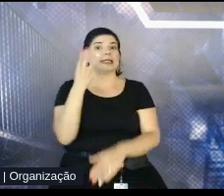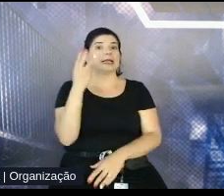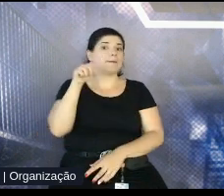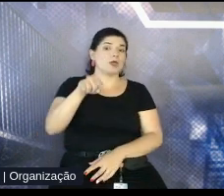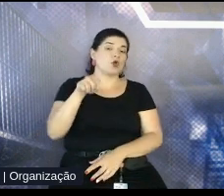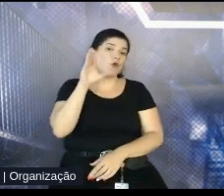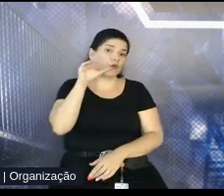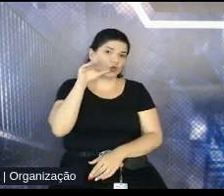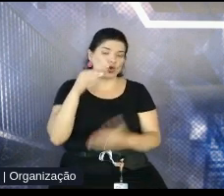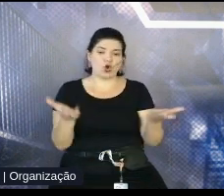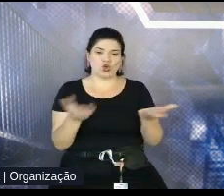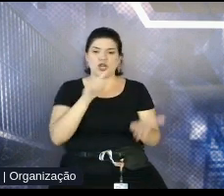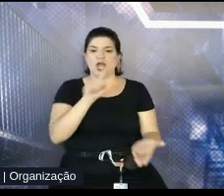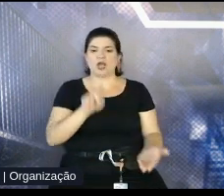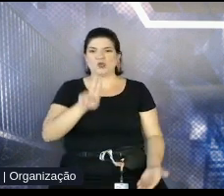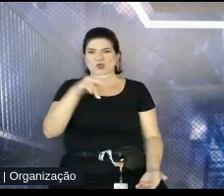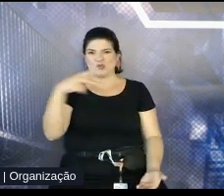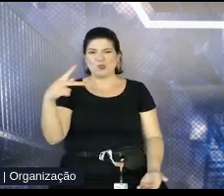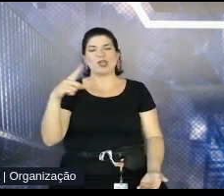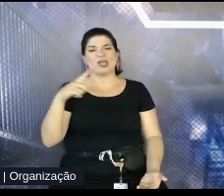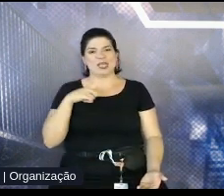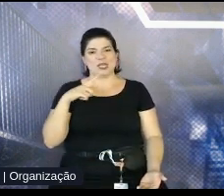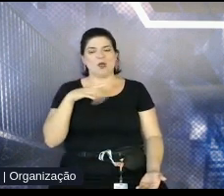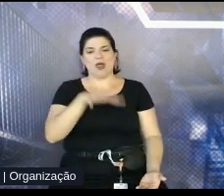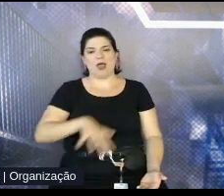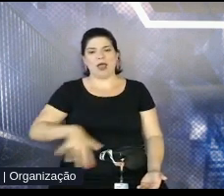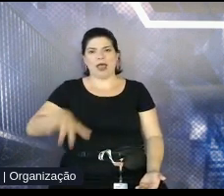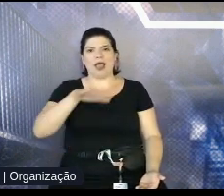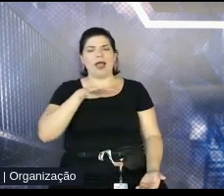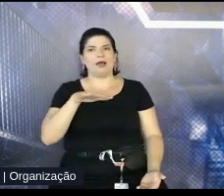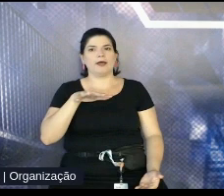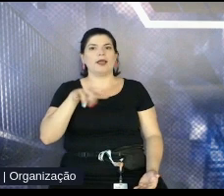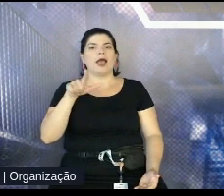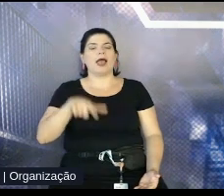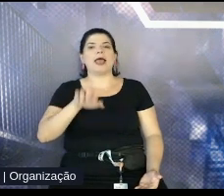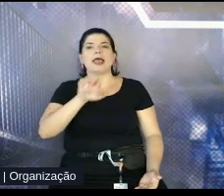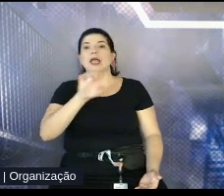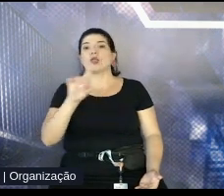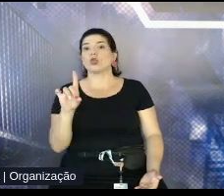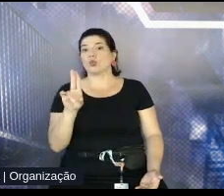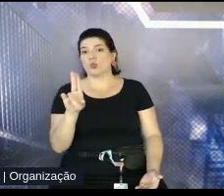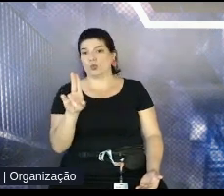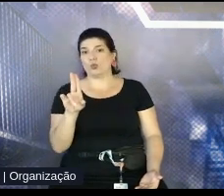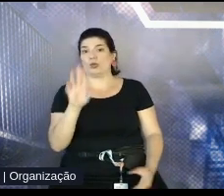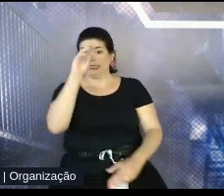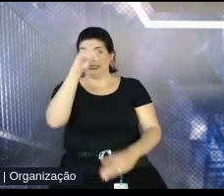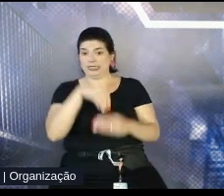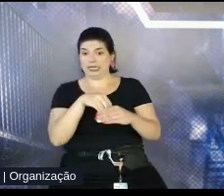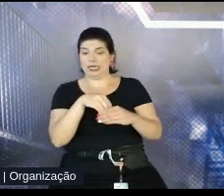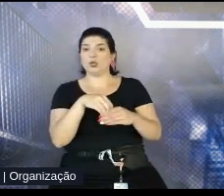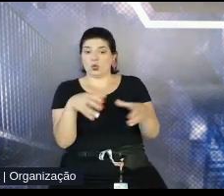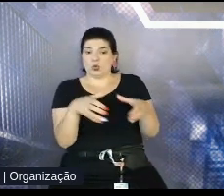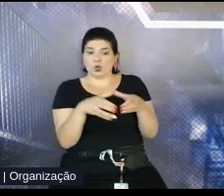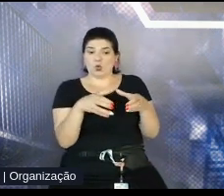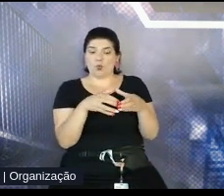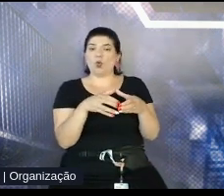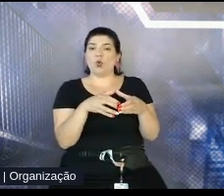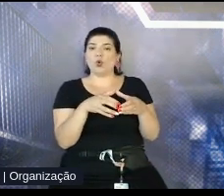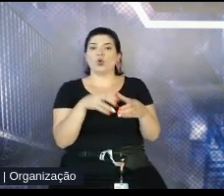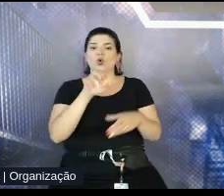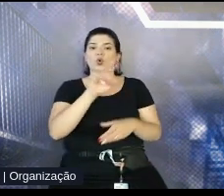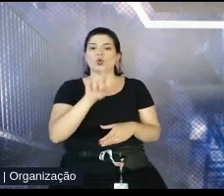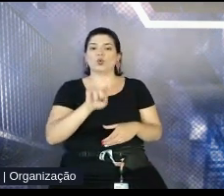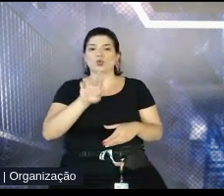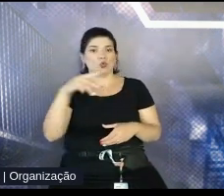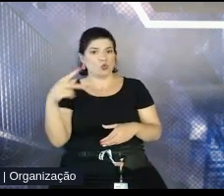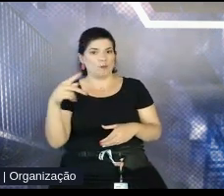ZUP hoje eu faço parte do braço educacional, da ZUP Edu, onde dentro da ZUP Edu a gente tem uma missão aí, né, que é